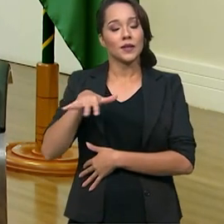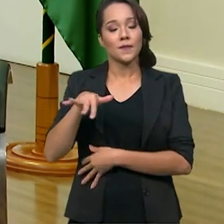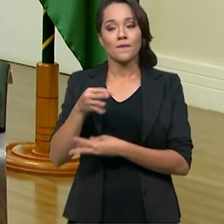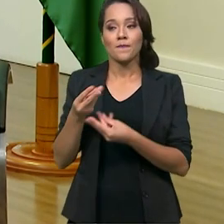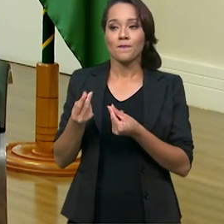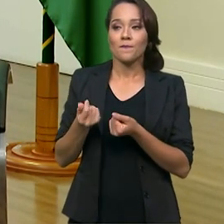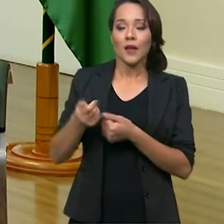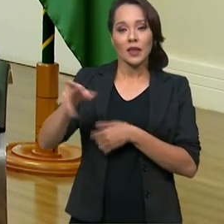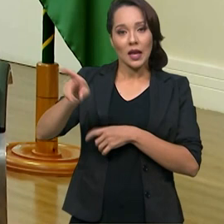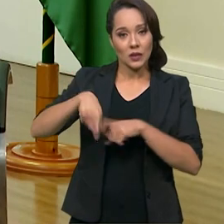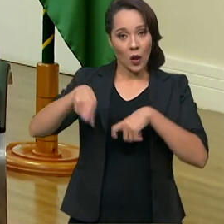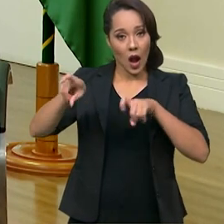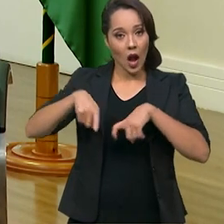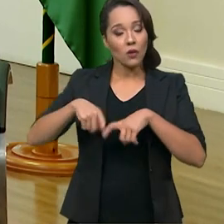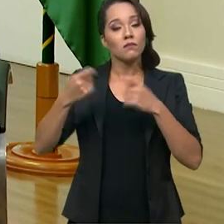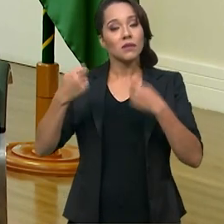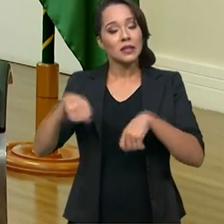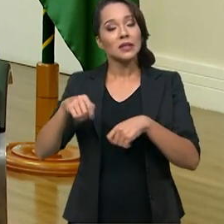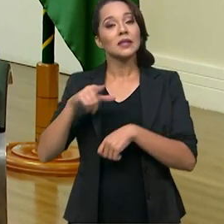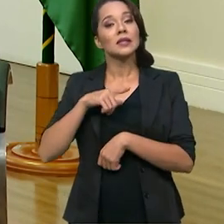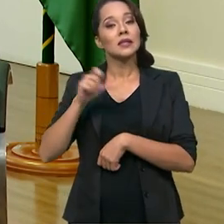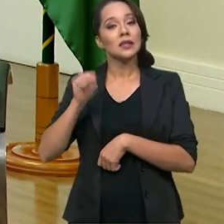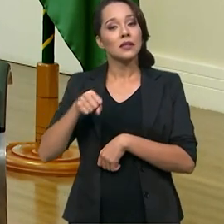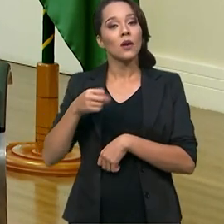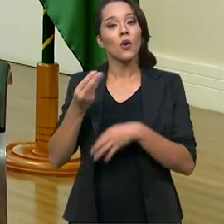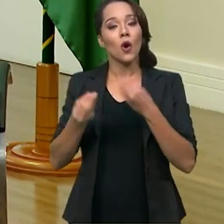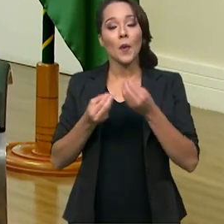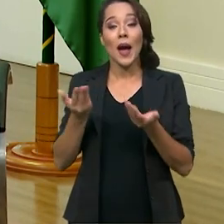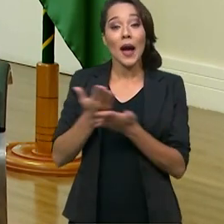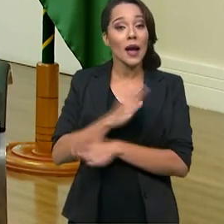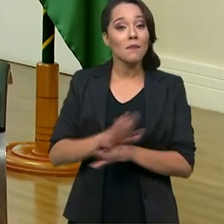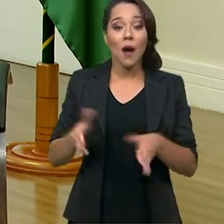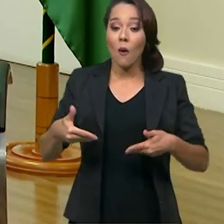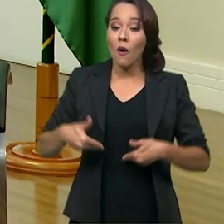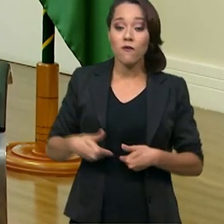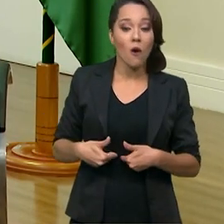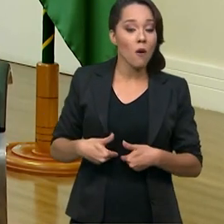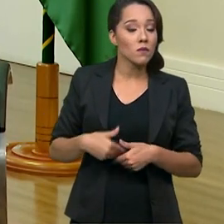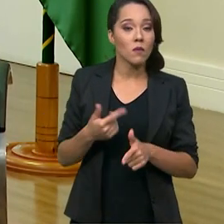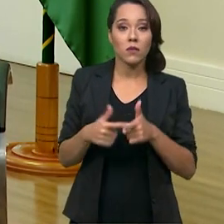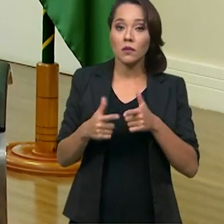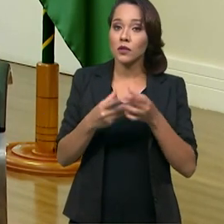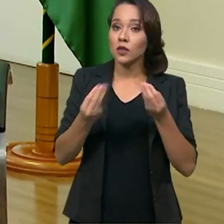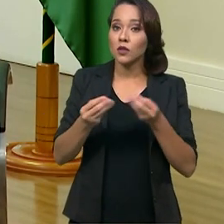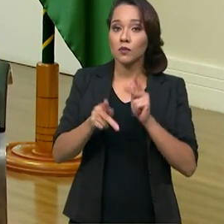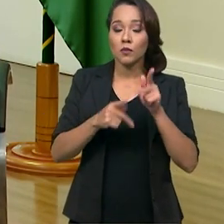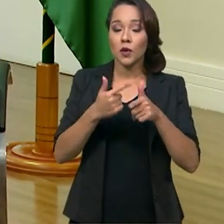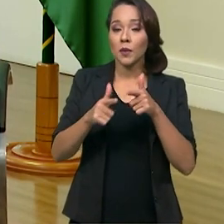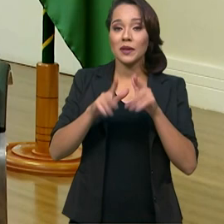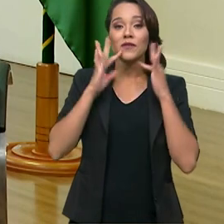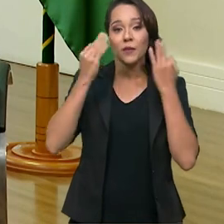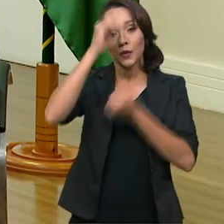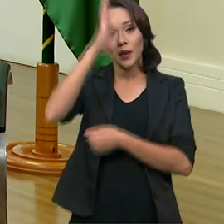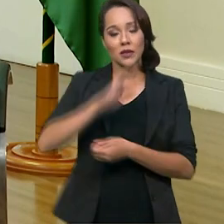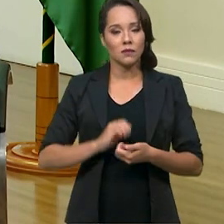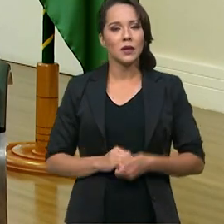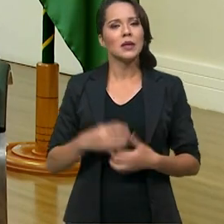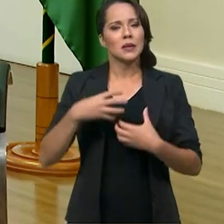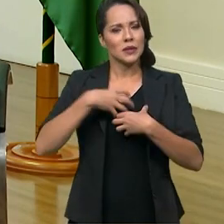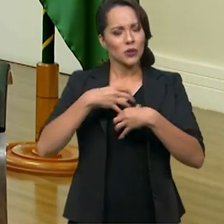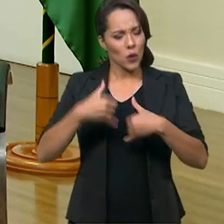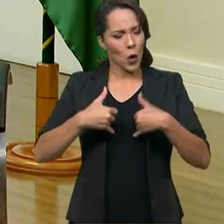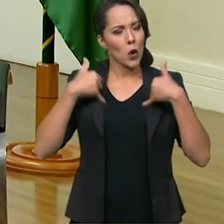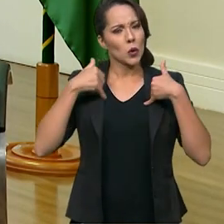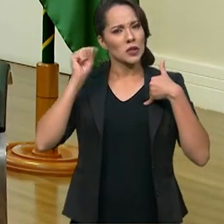dessa produção no agro que nós temos sim como acabar com a fome que aflige tantas famílias brasileiras. Nós temos que ter orgulho sim